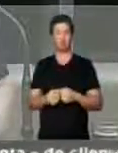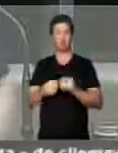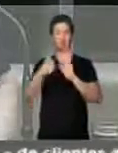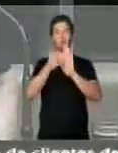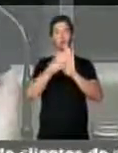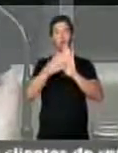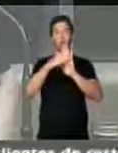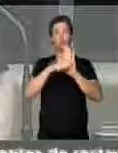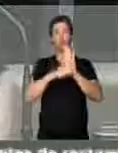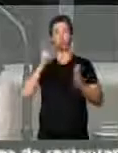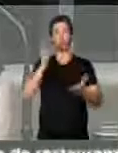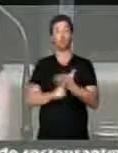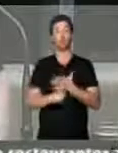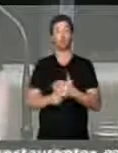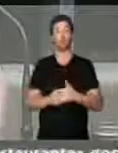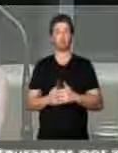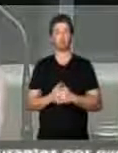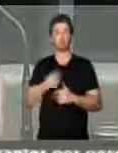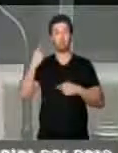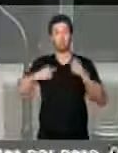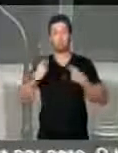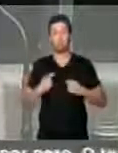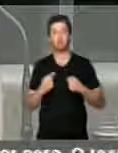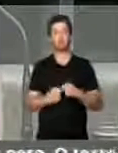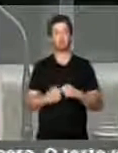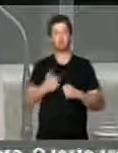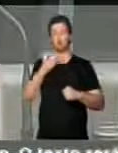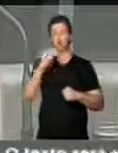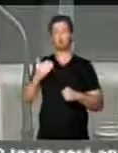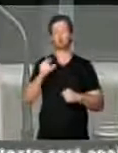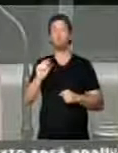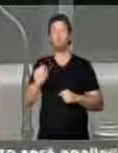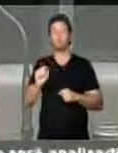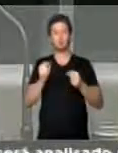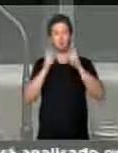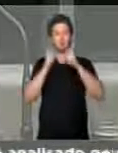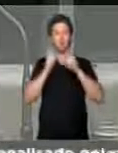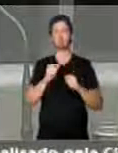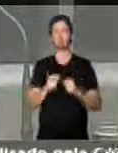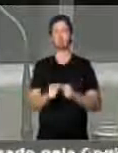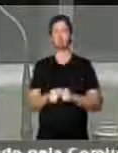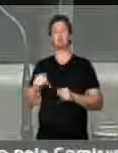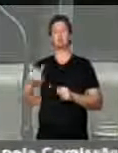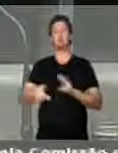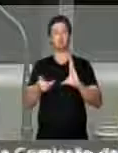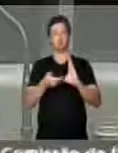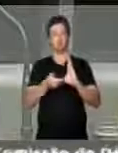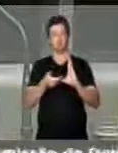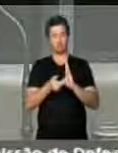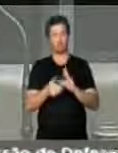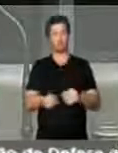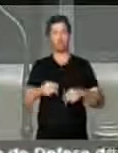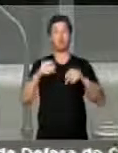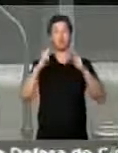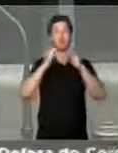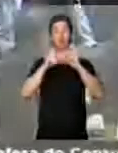plataforma, compromissos políticos para dirigir e governar a Câmara dos Deputados, a Casa do Povo.